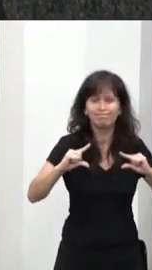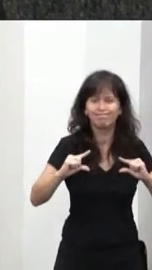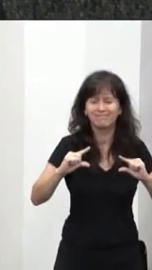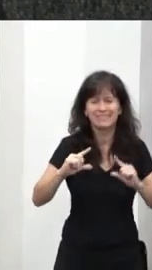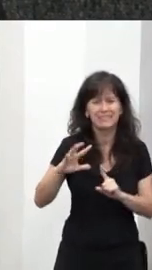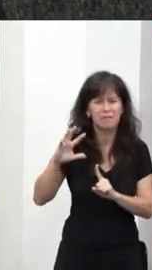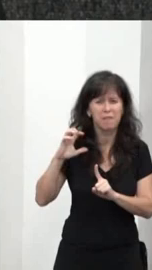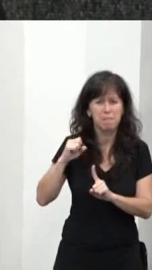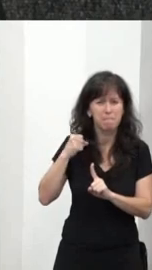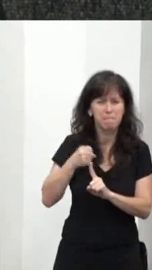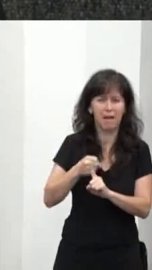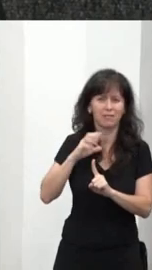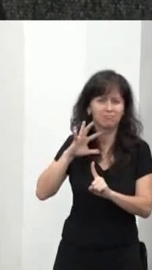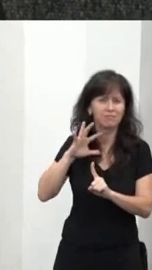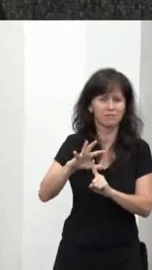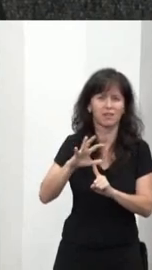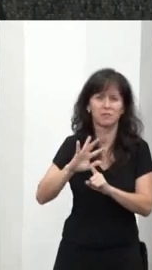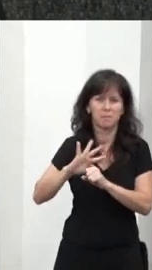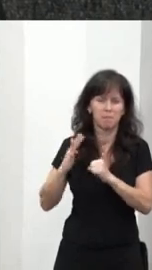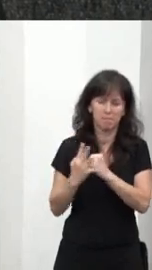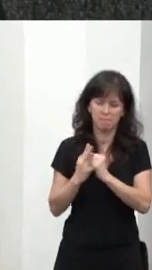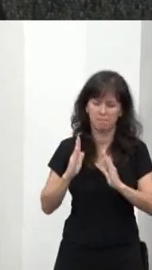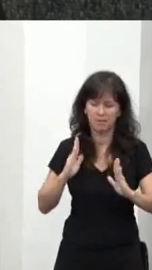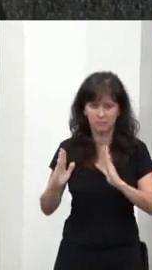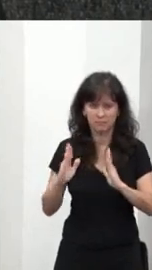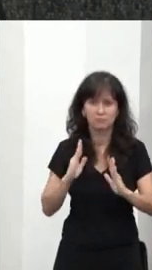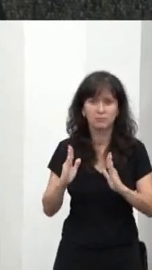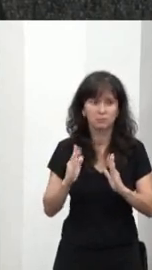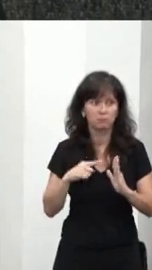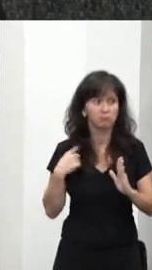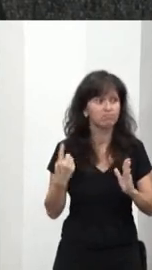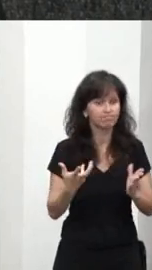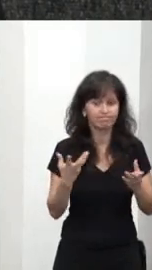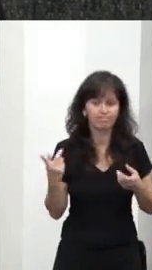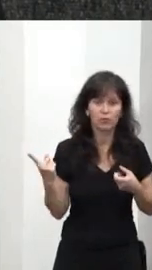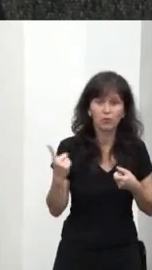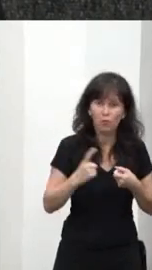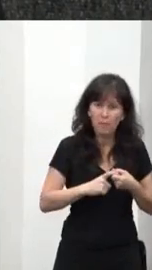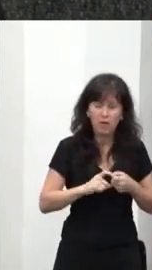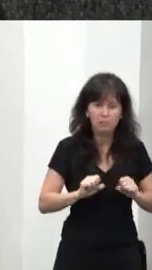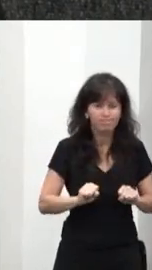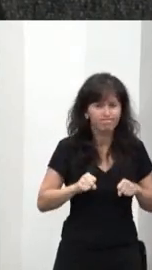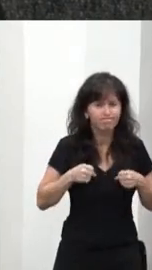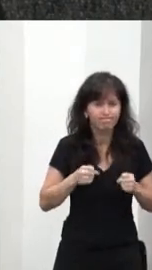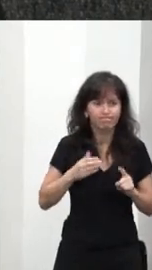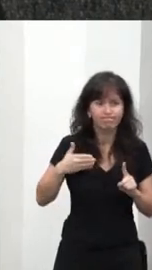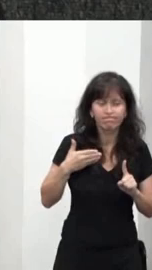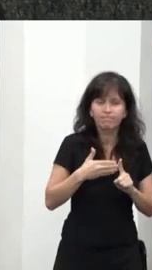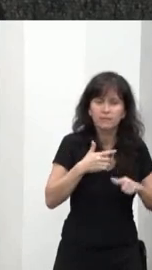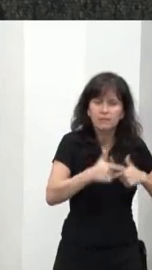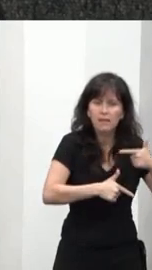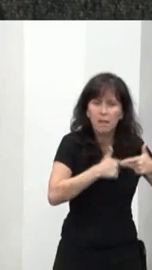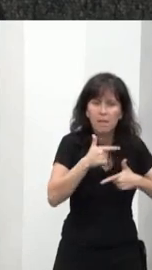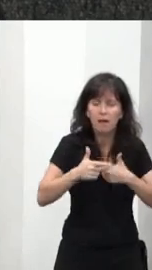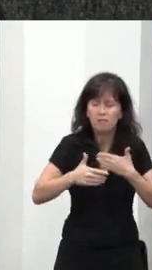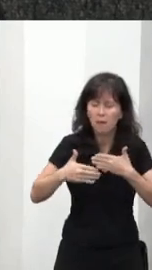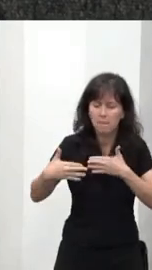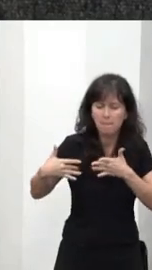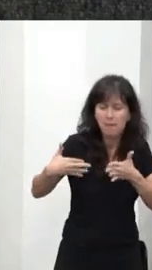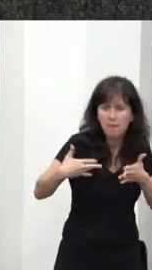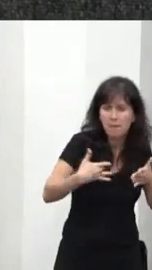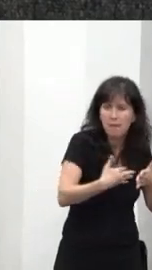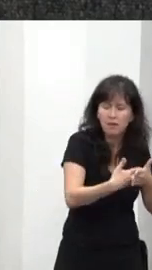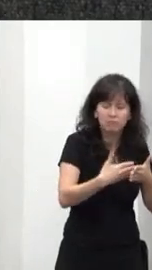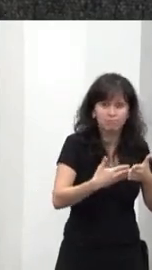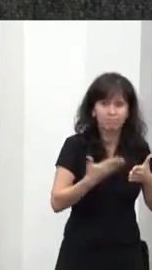e nos devolver a possibilidade de uma retomada definitiva aos nossos fluxos de trabalho que foram interrompidos e